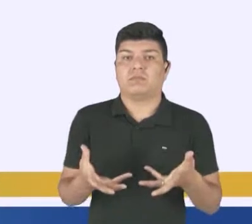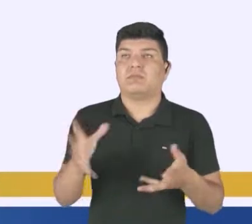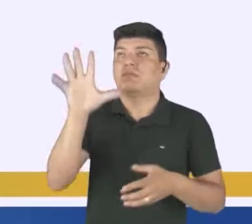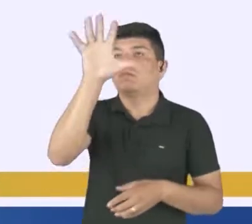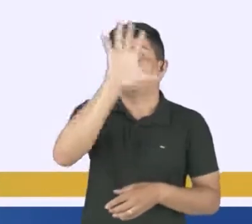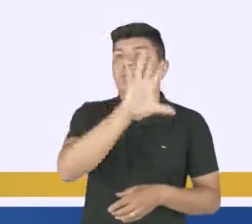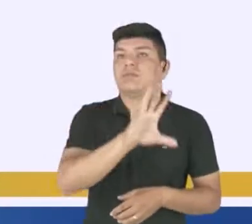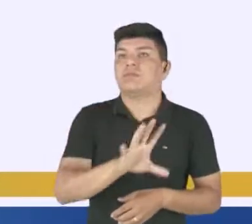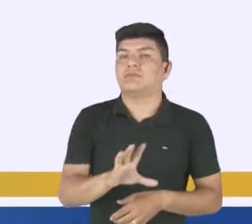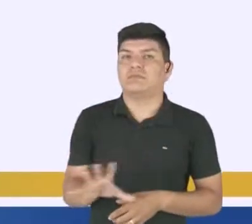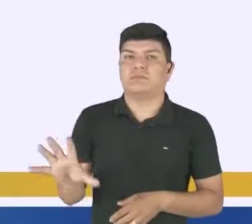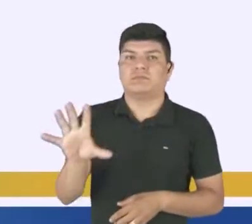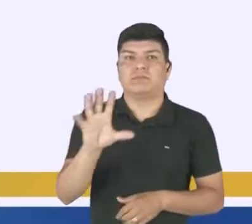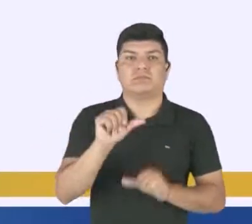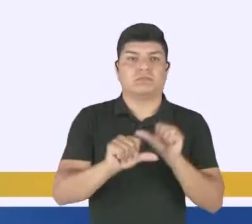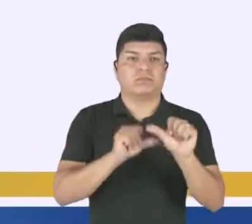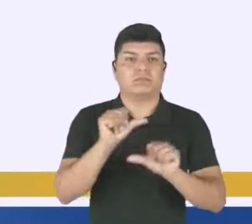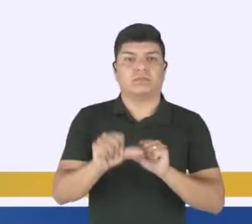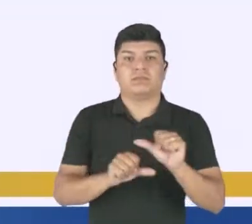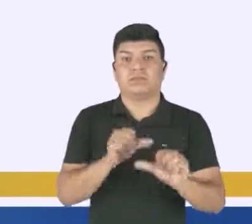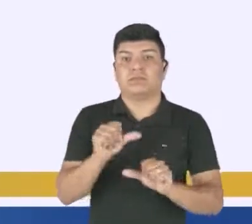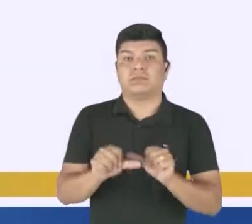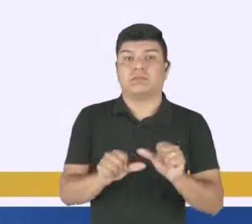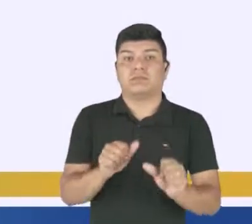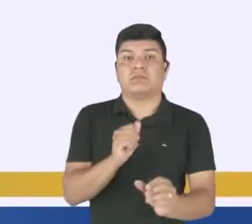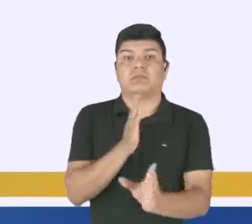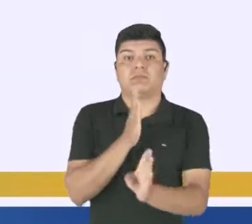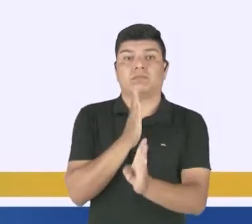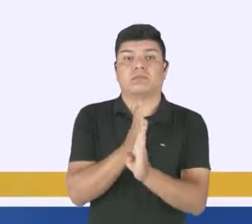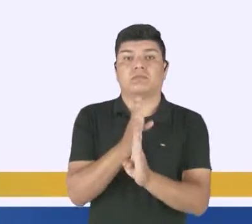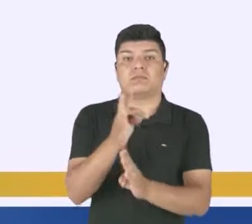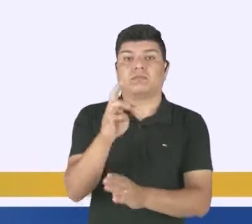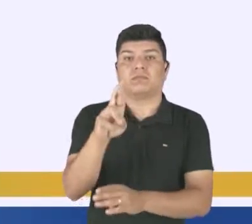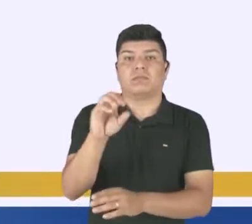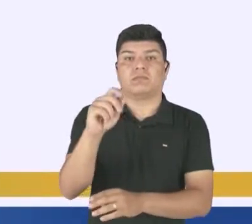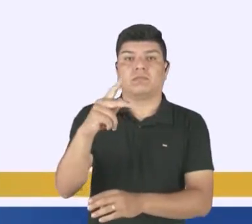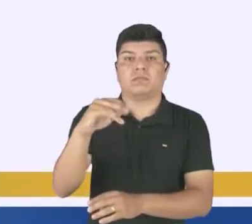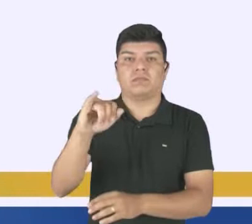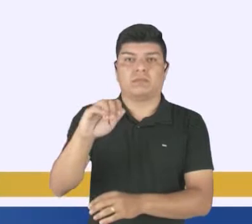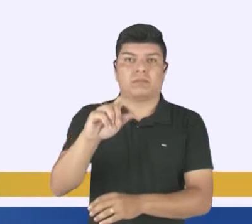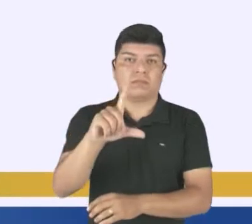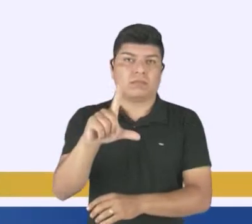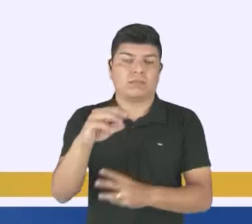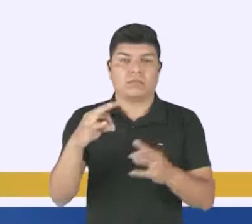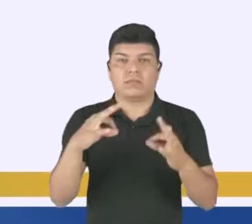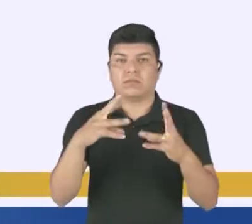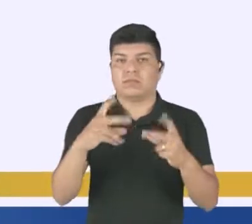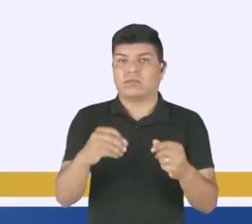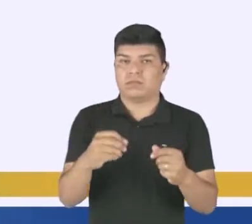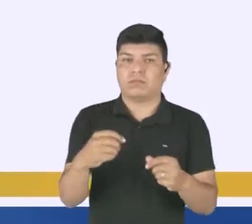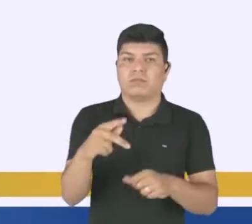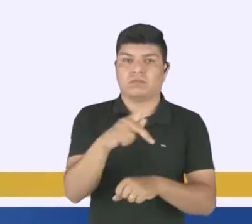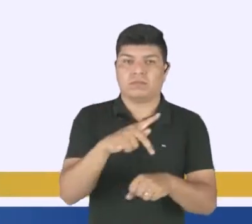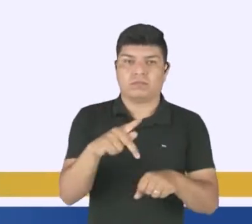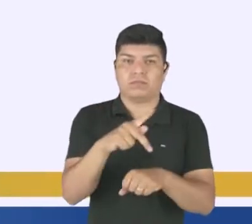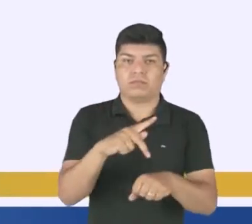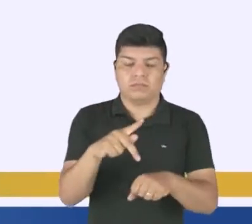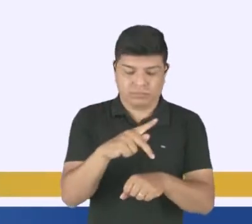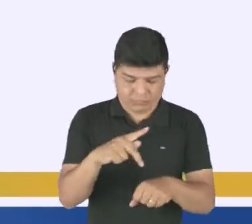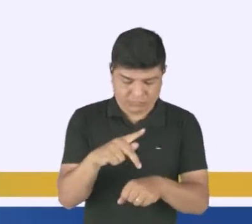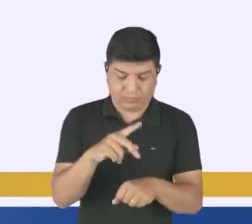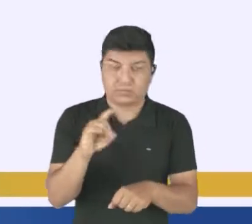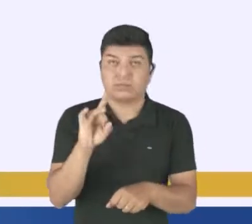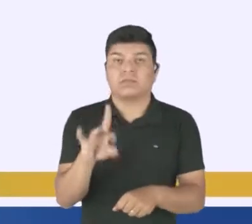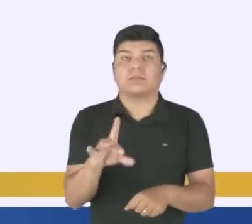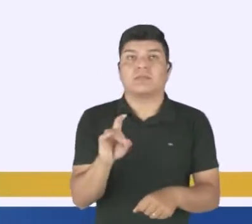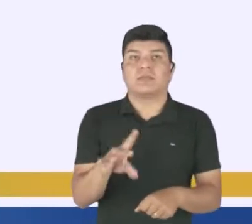e a vegetação sofrem em relação está na zona tropical a maior parte do nosso território, tendo